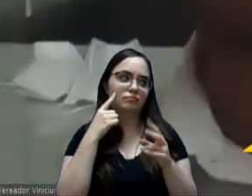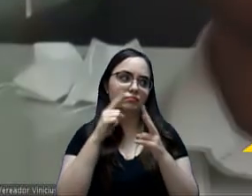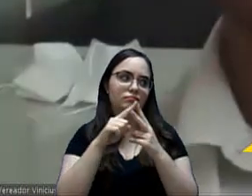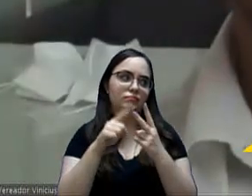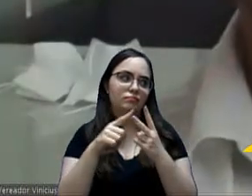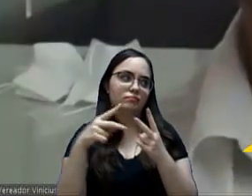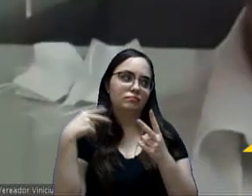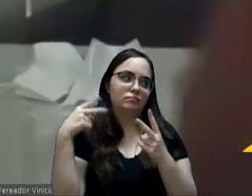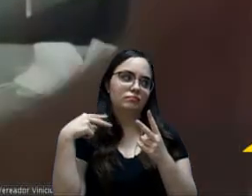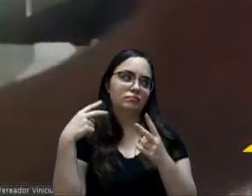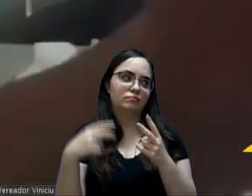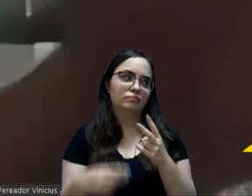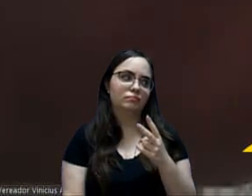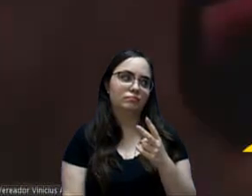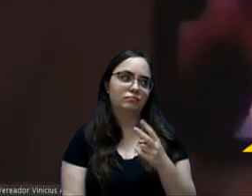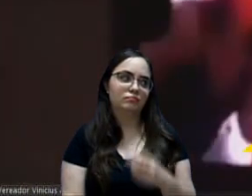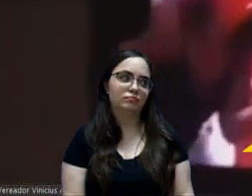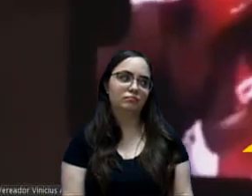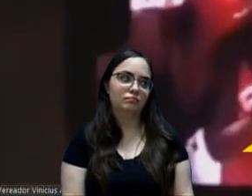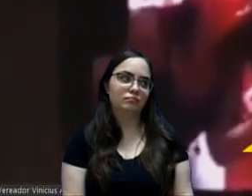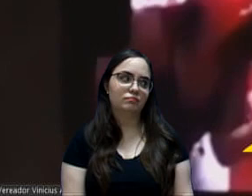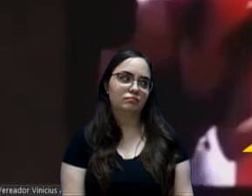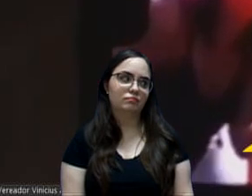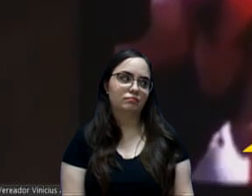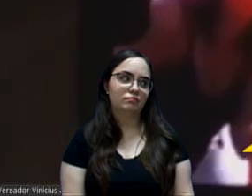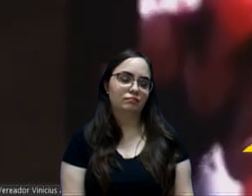Fernanda. Aqui, ó.